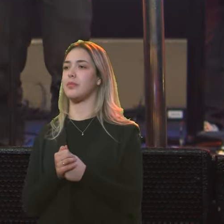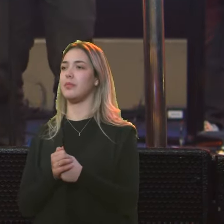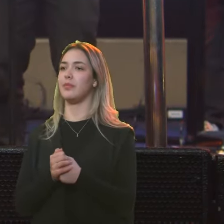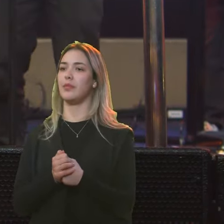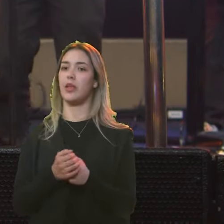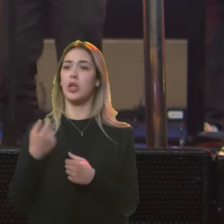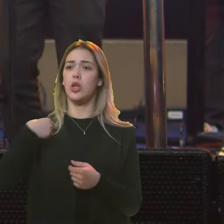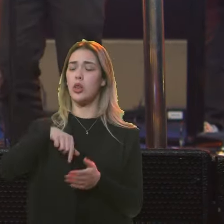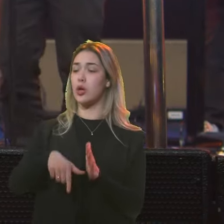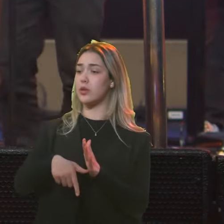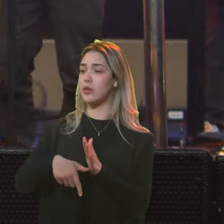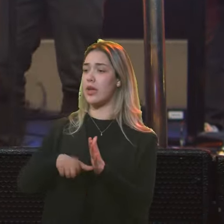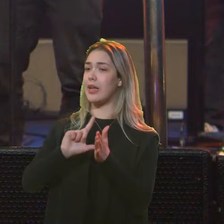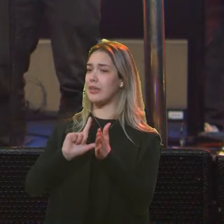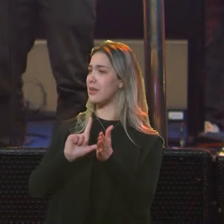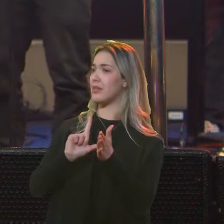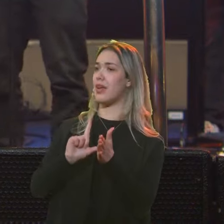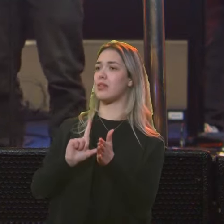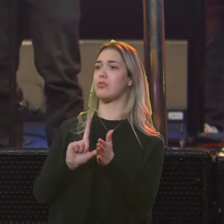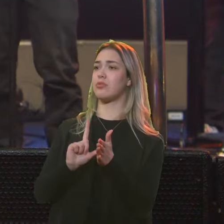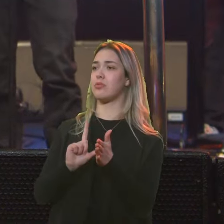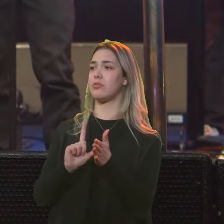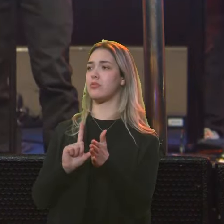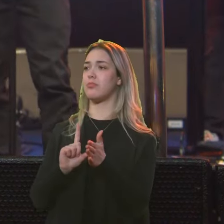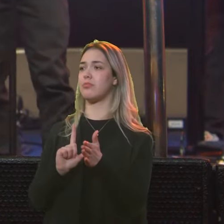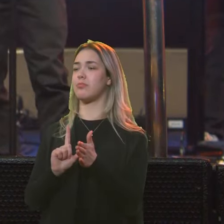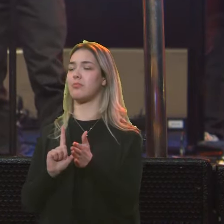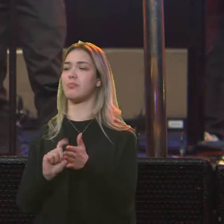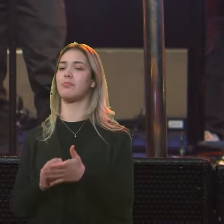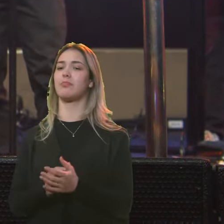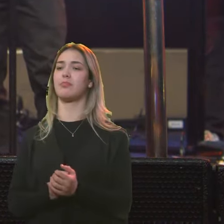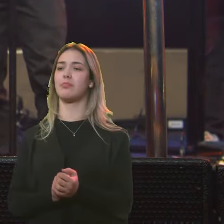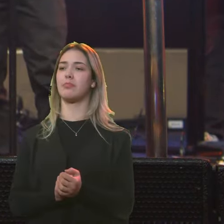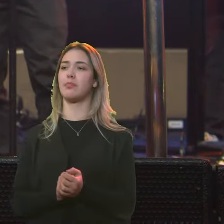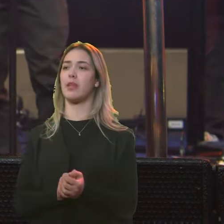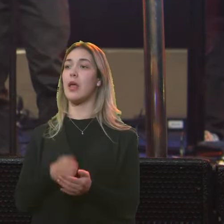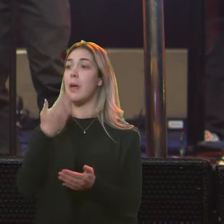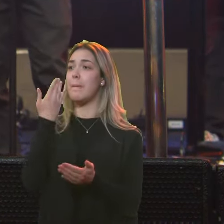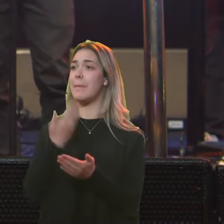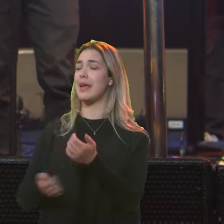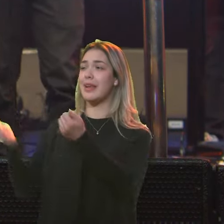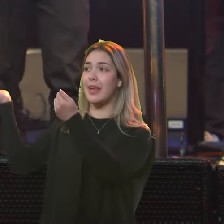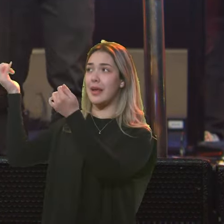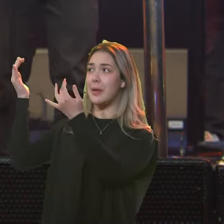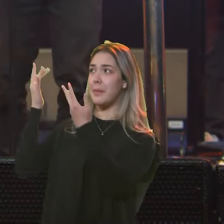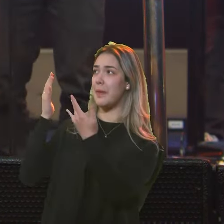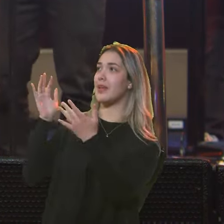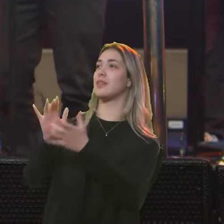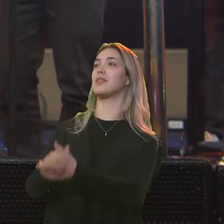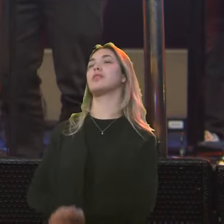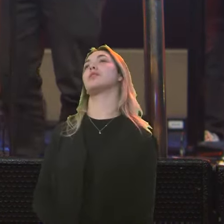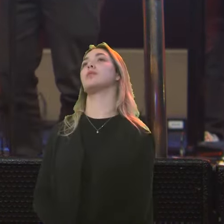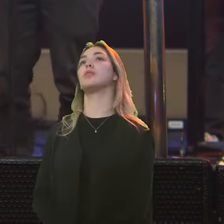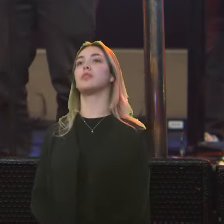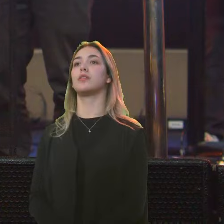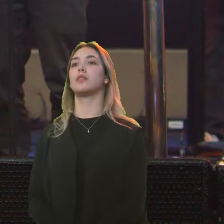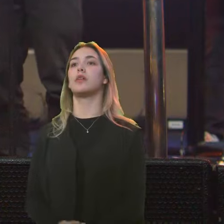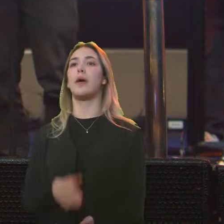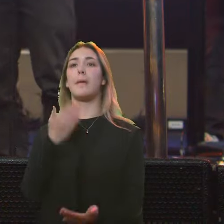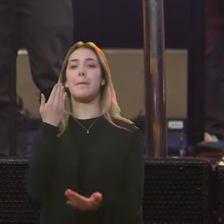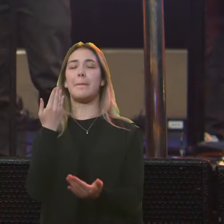atrasar, que faz a gente perder prazo, que faz a gente perder bênçãos de Deus, que faz a gente perder do